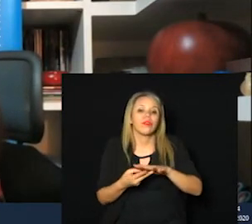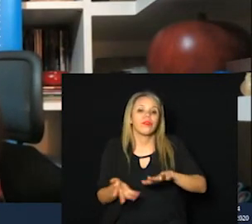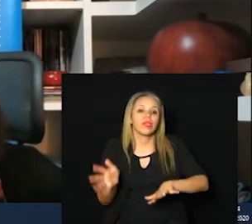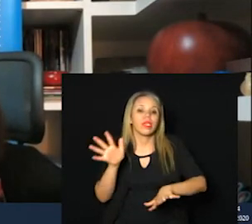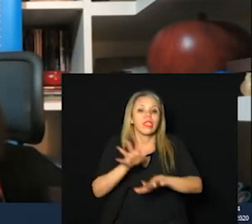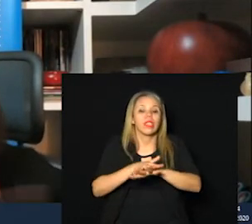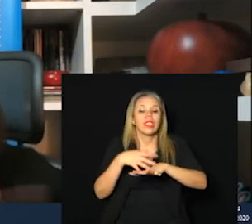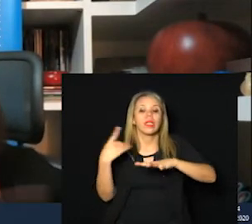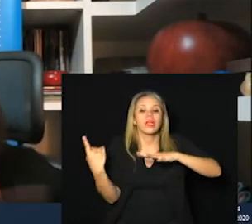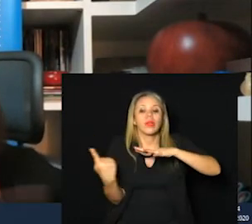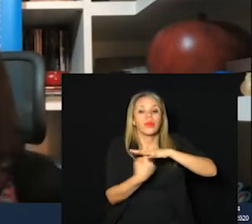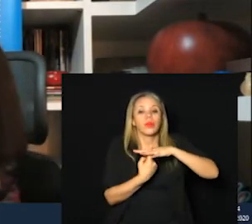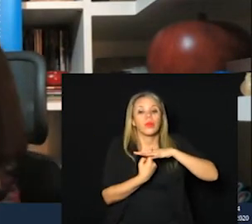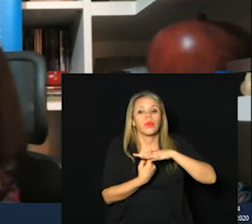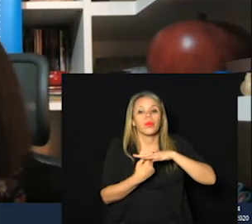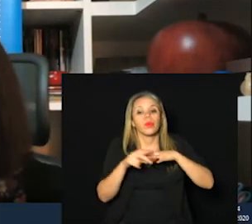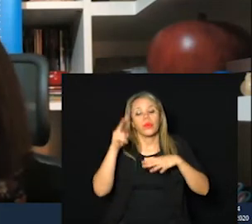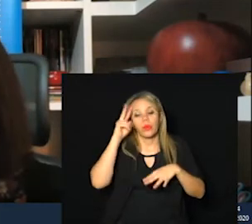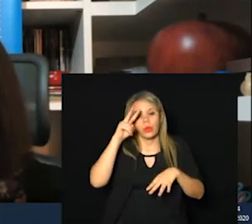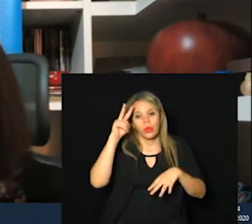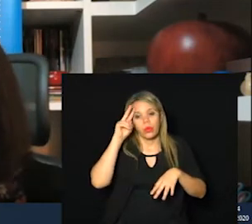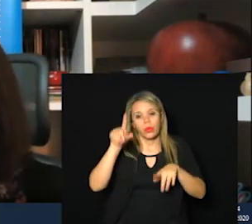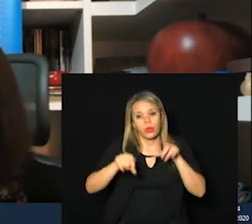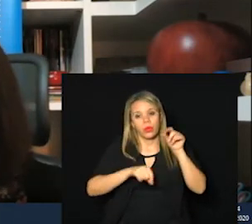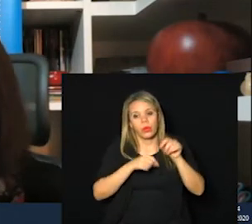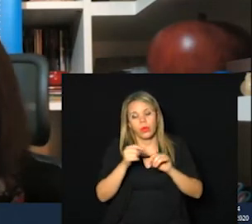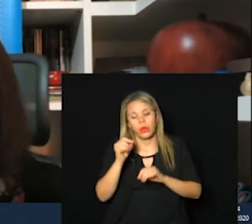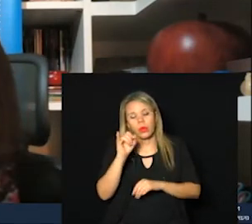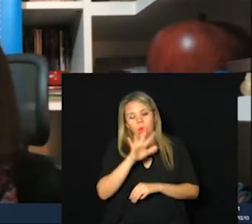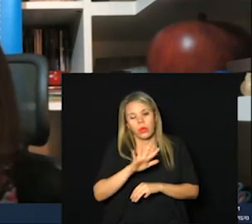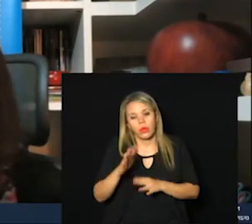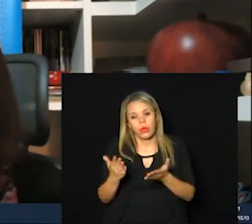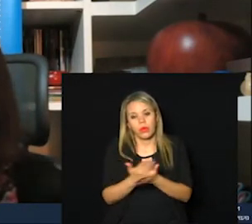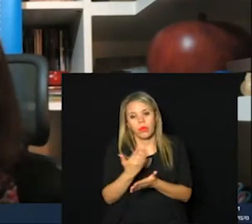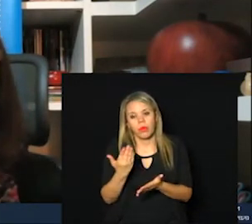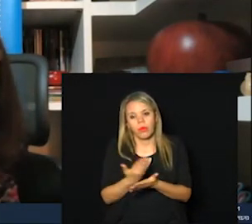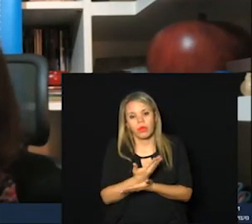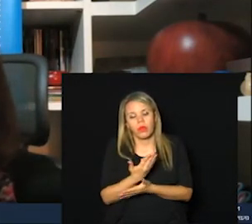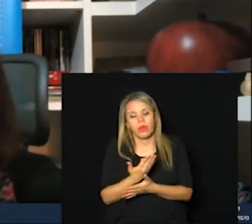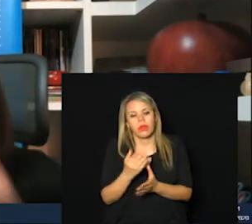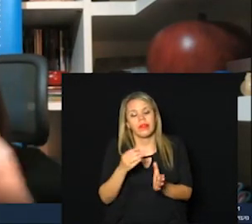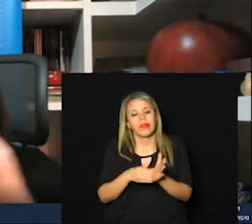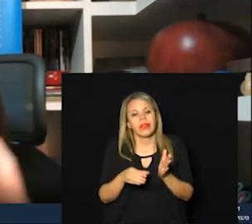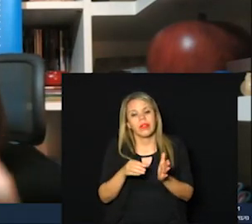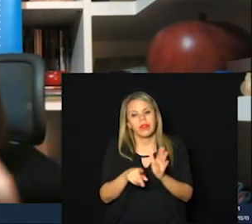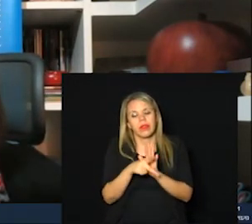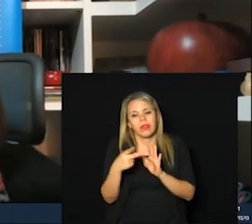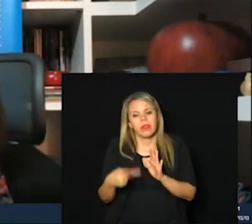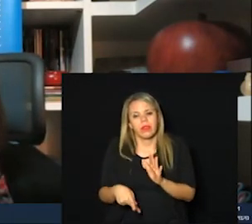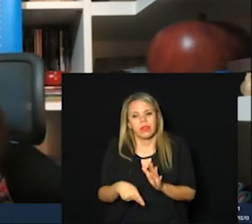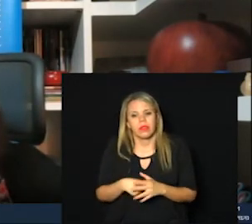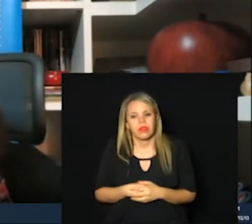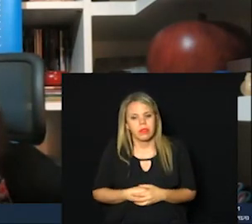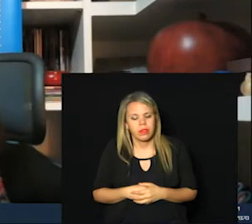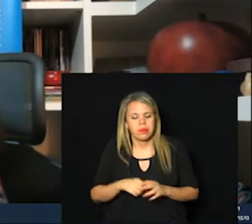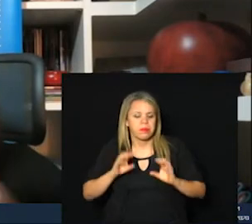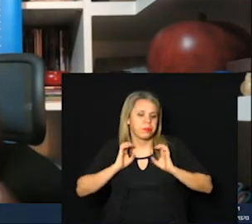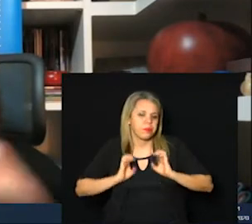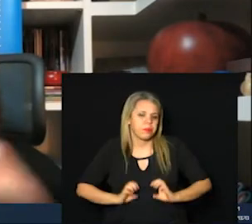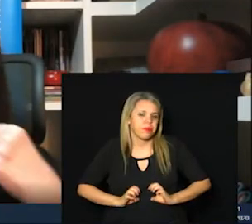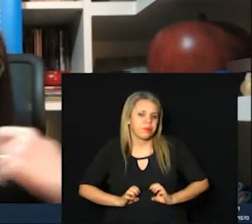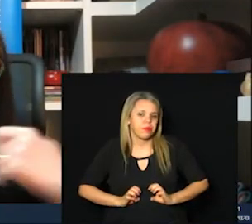Né? E a historinha escolhida para ilustrar esse capítulo Depois, a própria questão da ética,